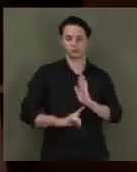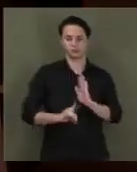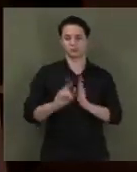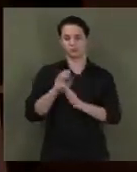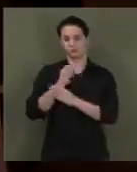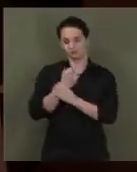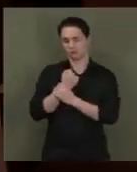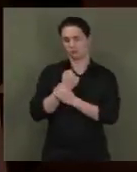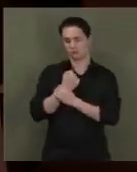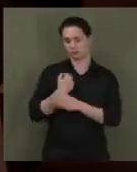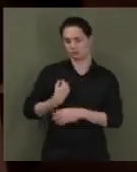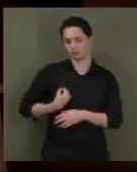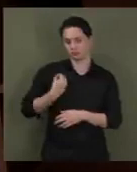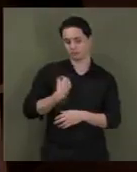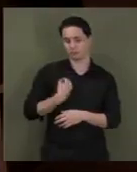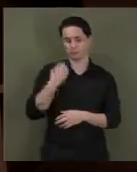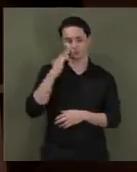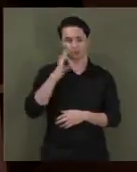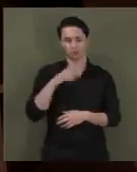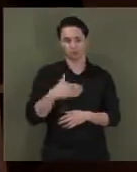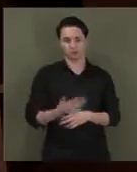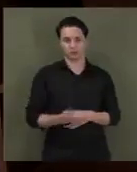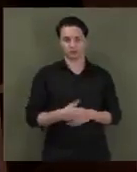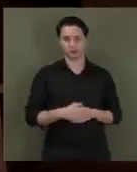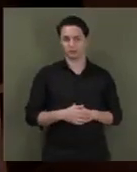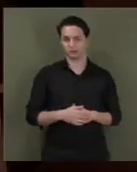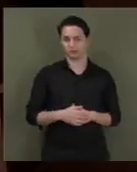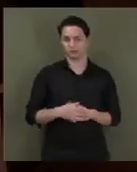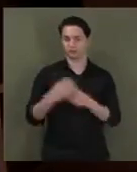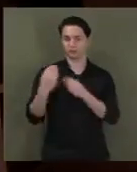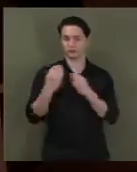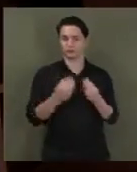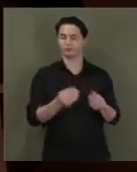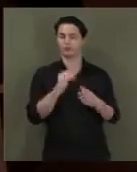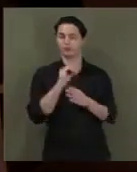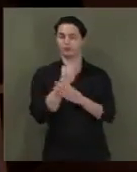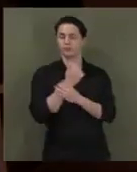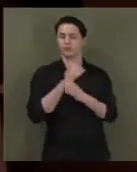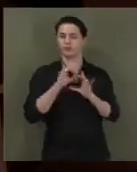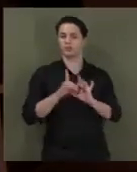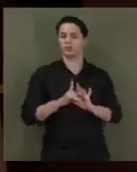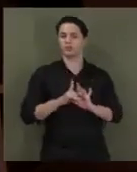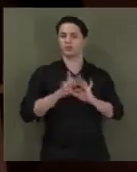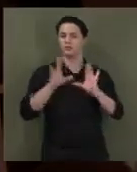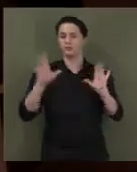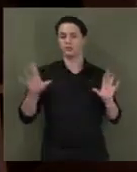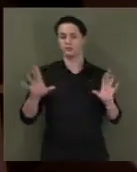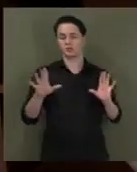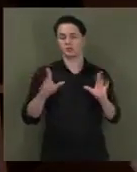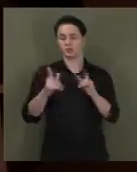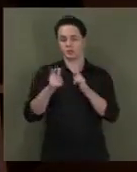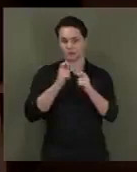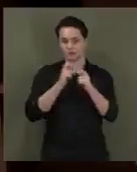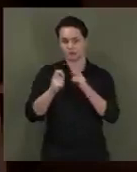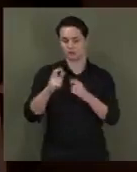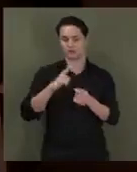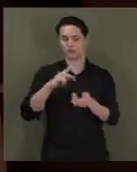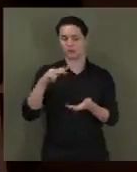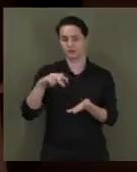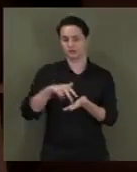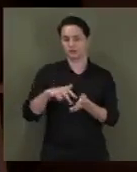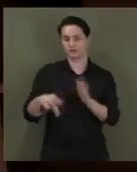garantir uma vida digna. Assegurou a liberdade de imprensa, a manifestação